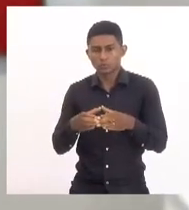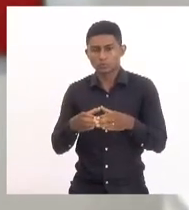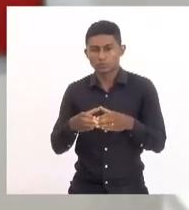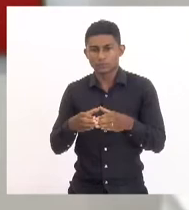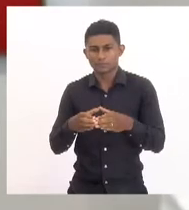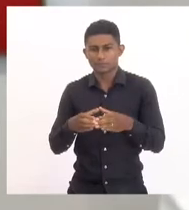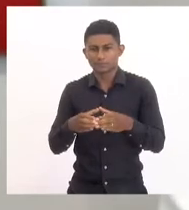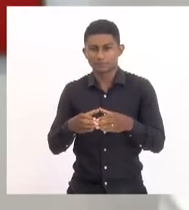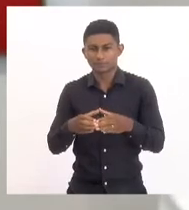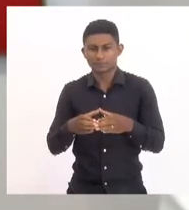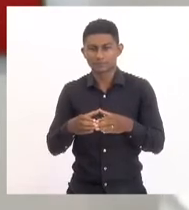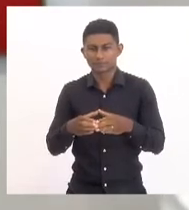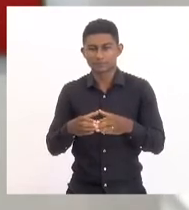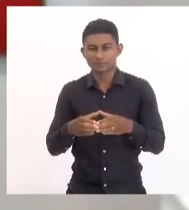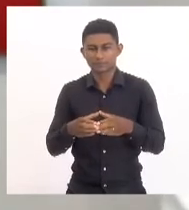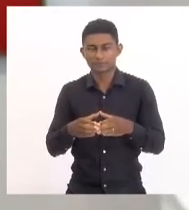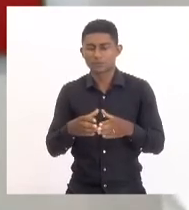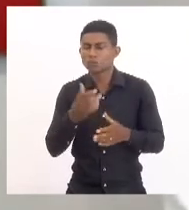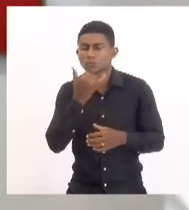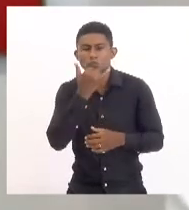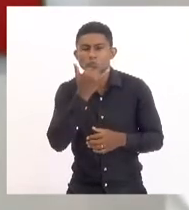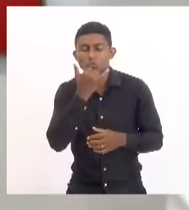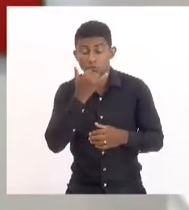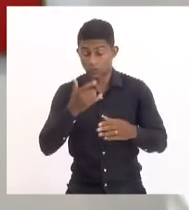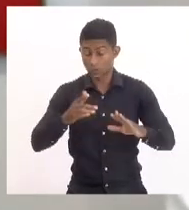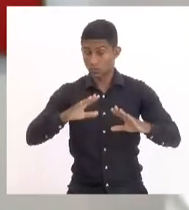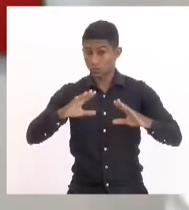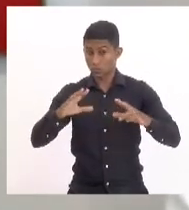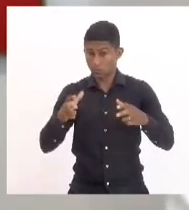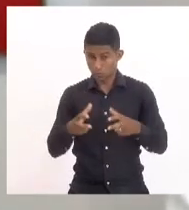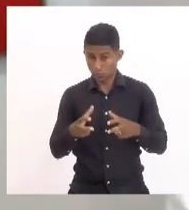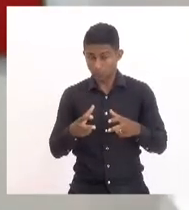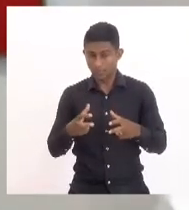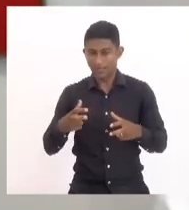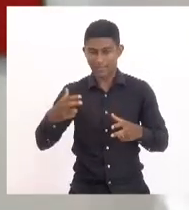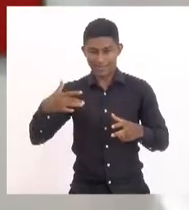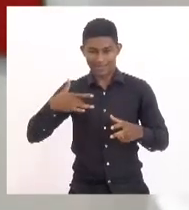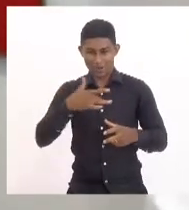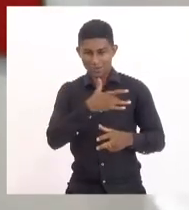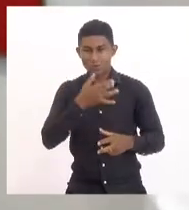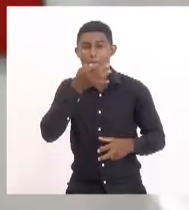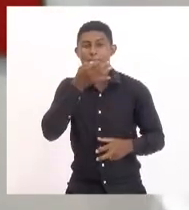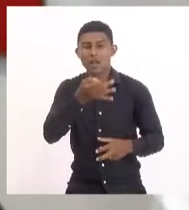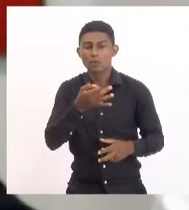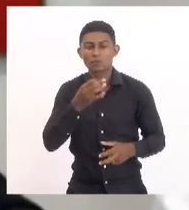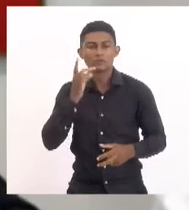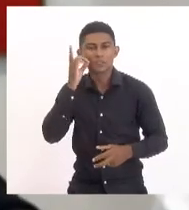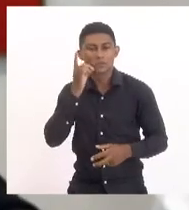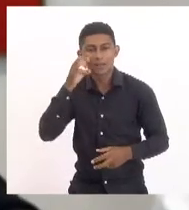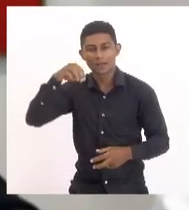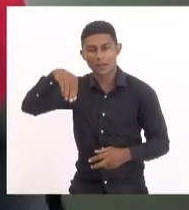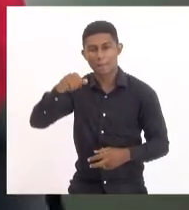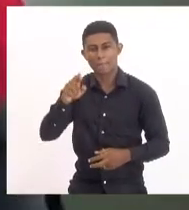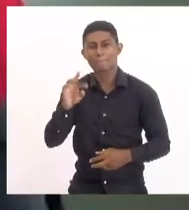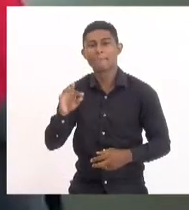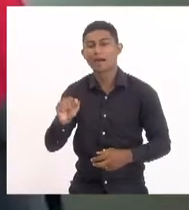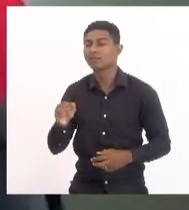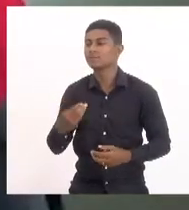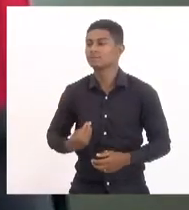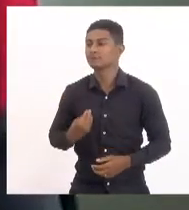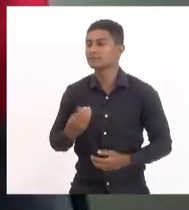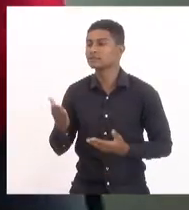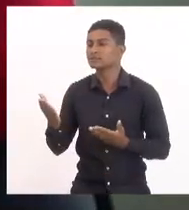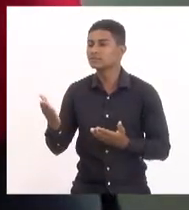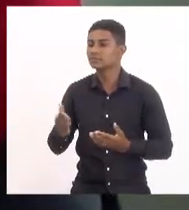Comissão de Saúde, deputada Marta Rocha. Presidente, eu quero,